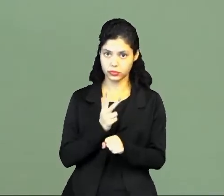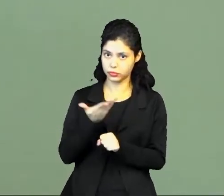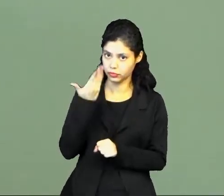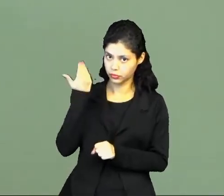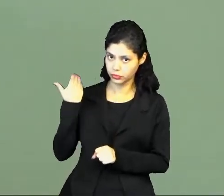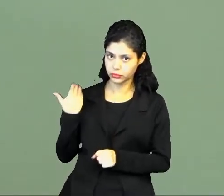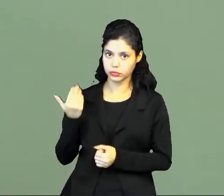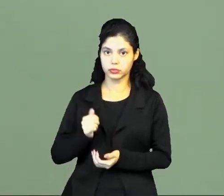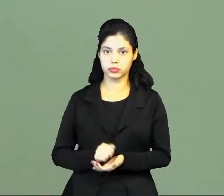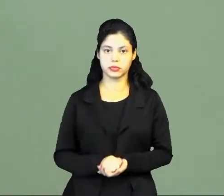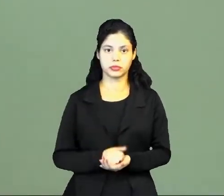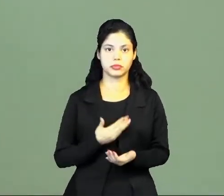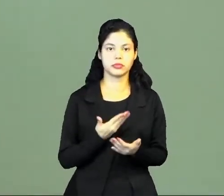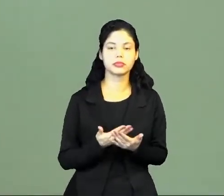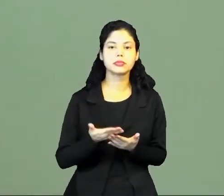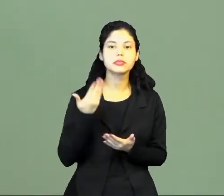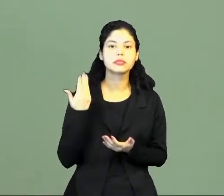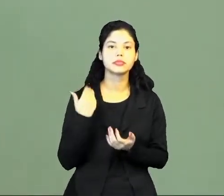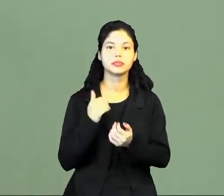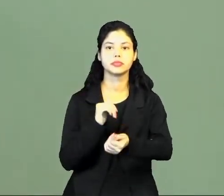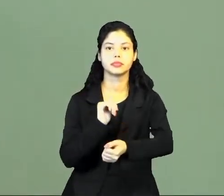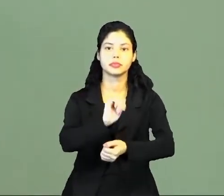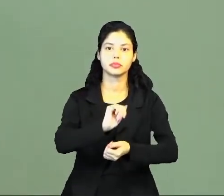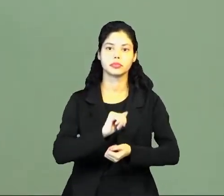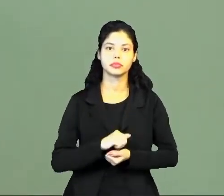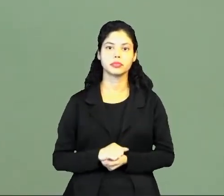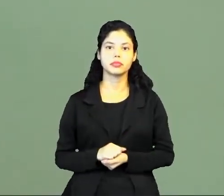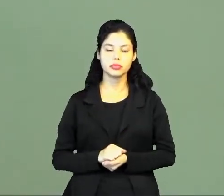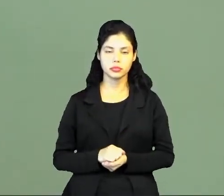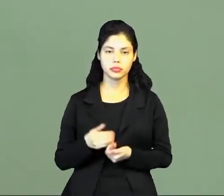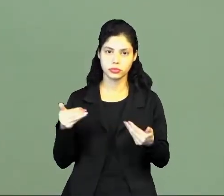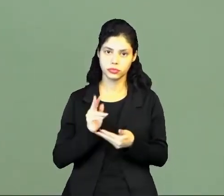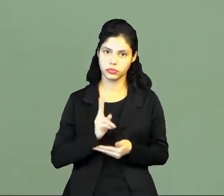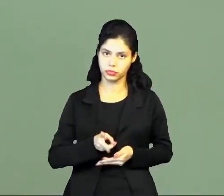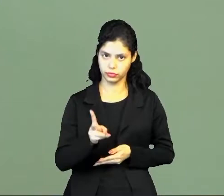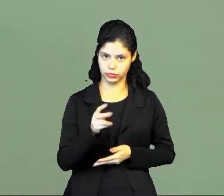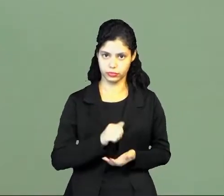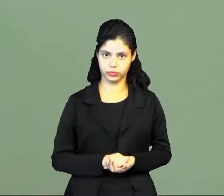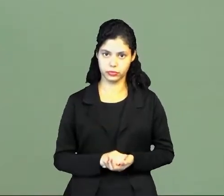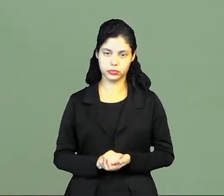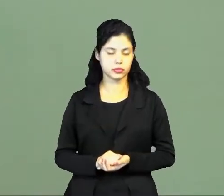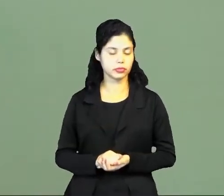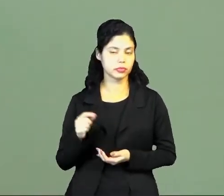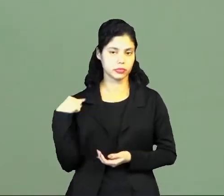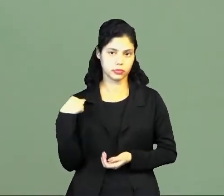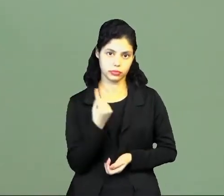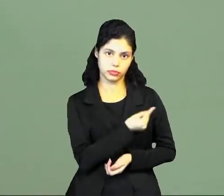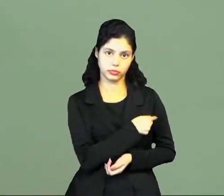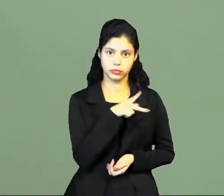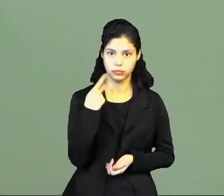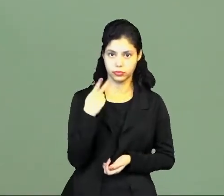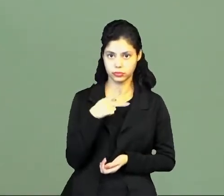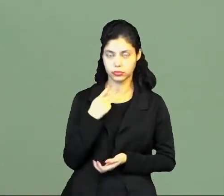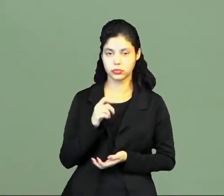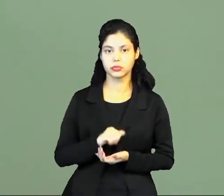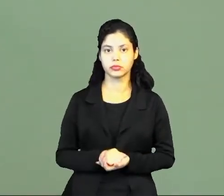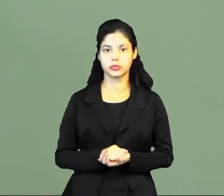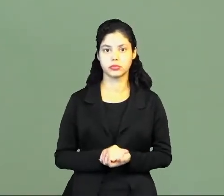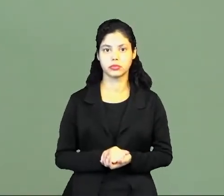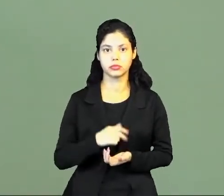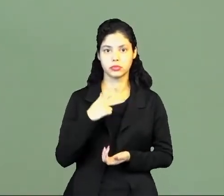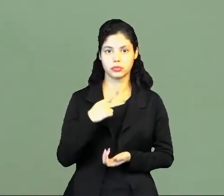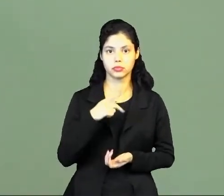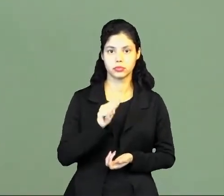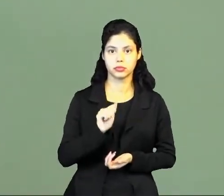veja, assista a aula anterior, tá? Aula 5, que hoje é uma continuidade, né? A gente vai falar, né, de